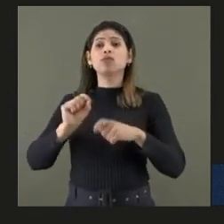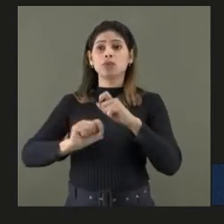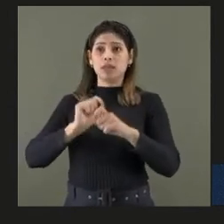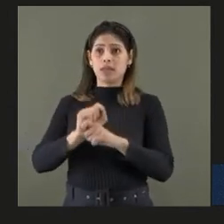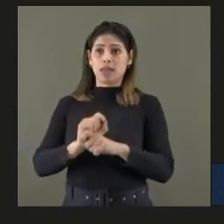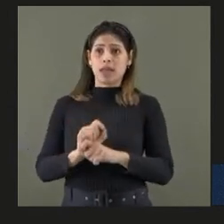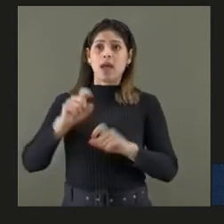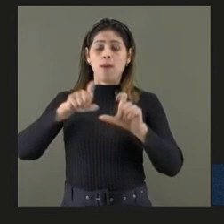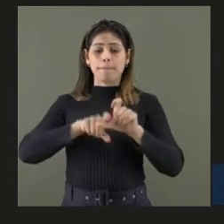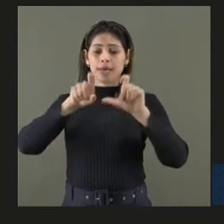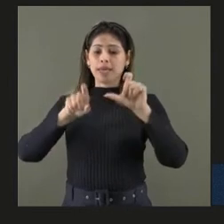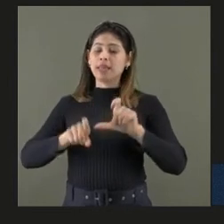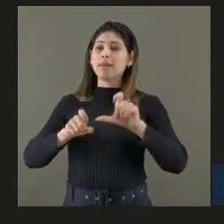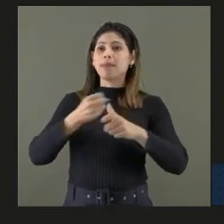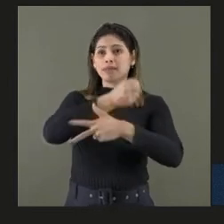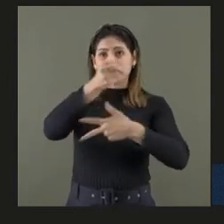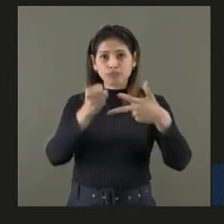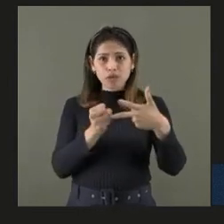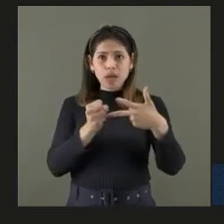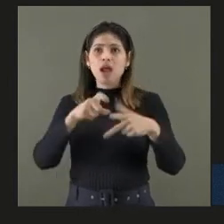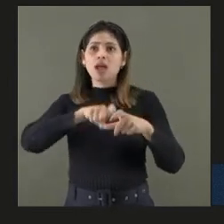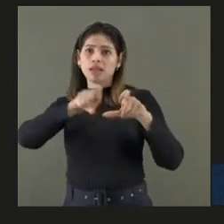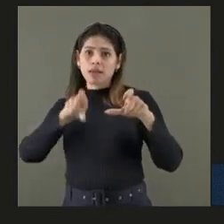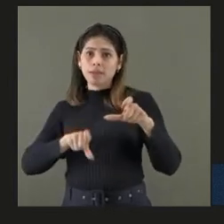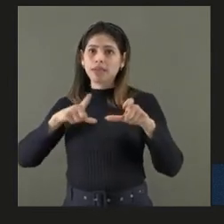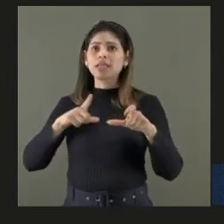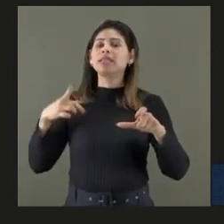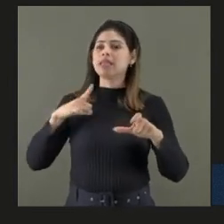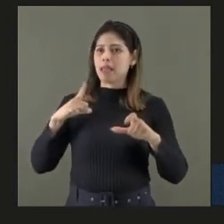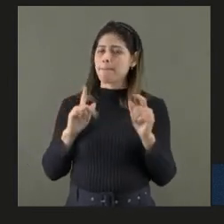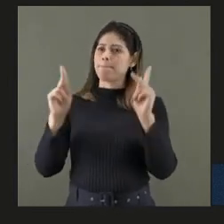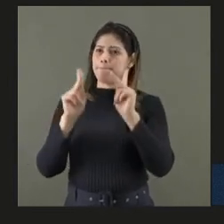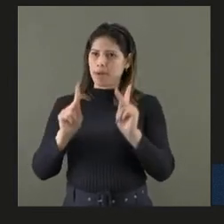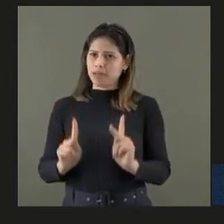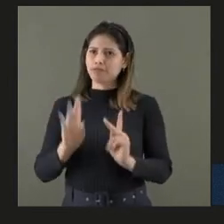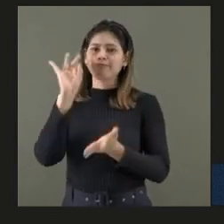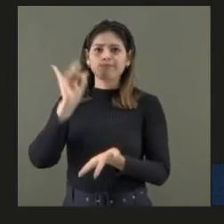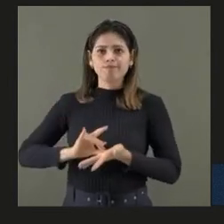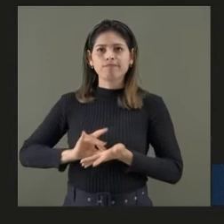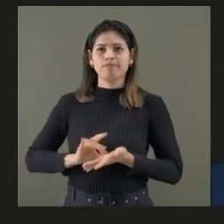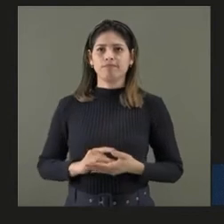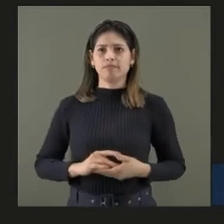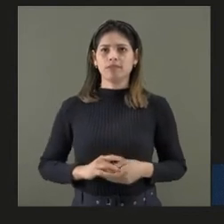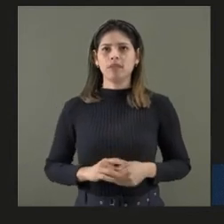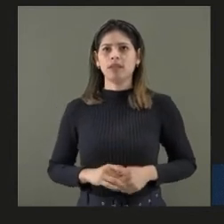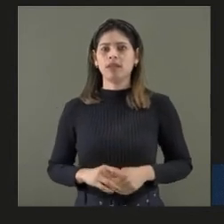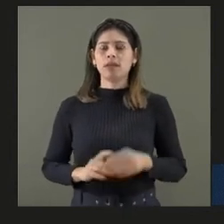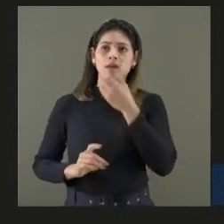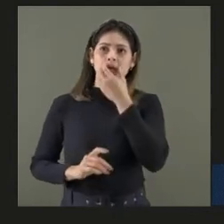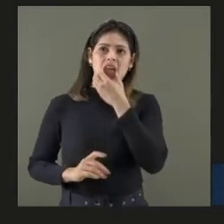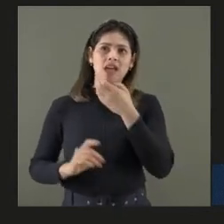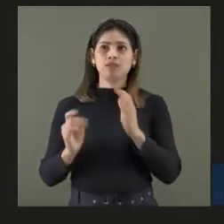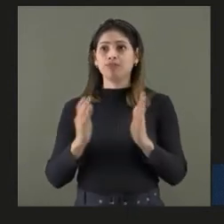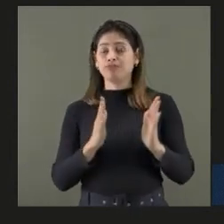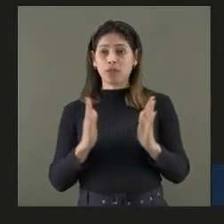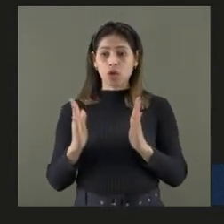verdadeiramente uma independência entre os poderes para que haja harmonia de verdade, né? Nos últimos tempos a